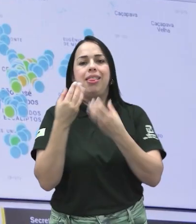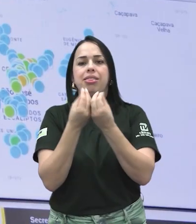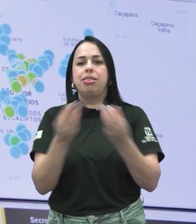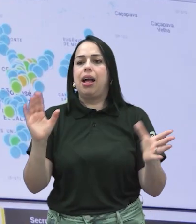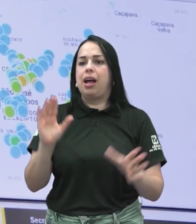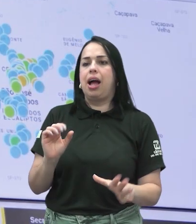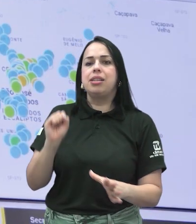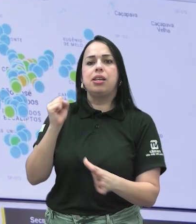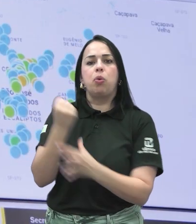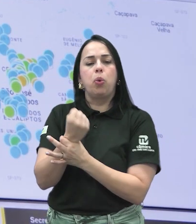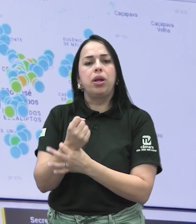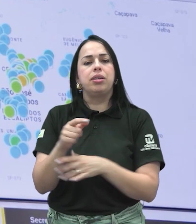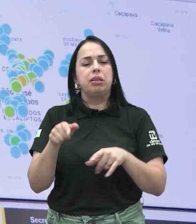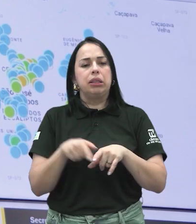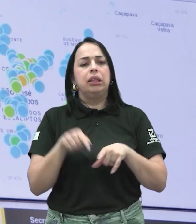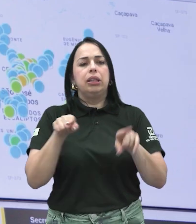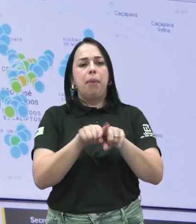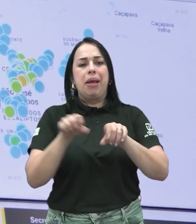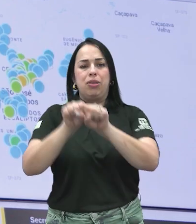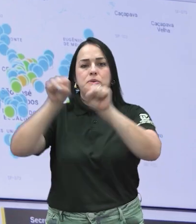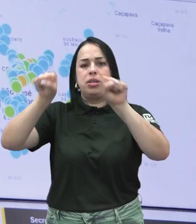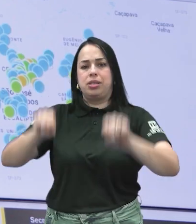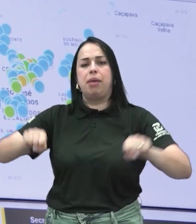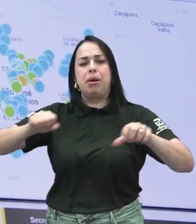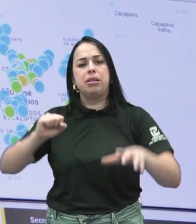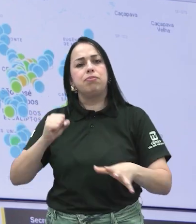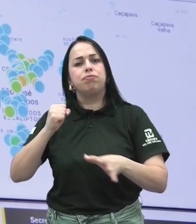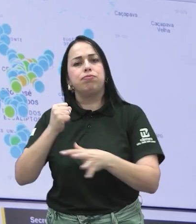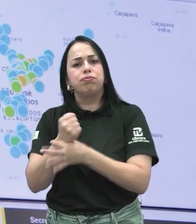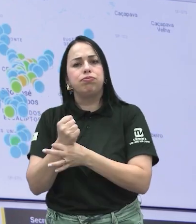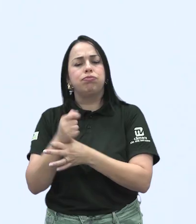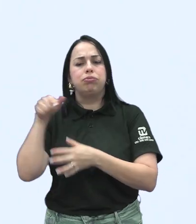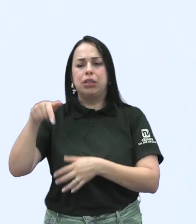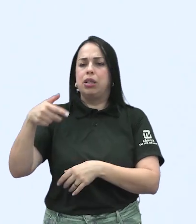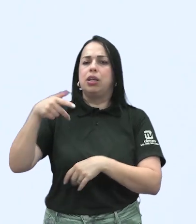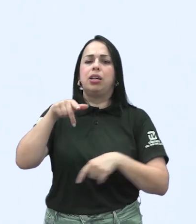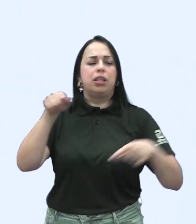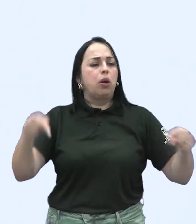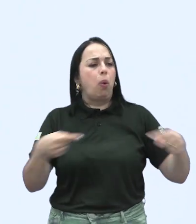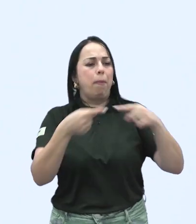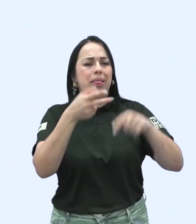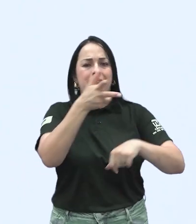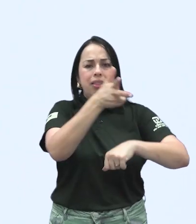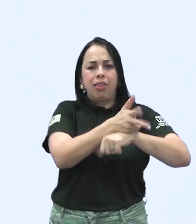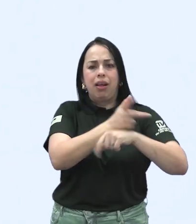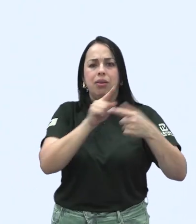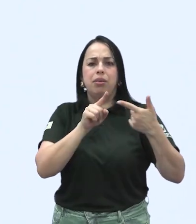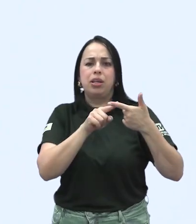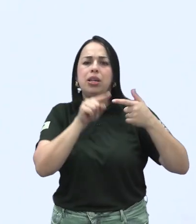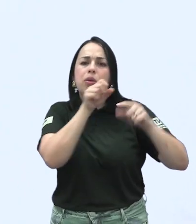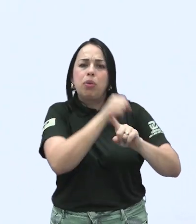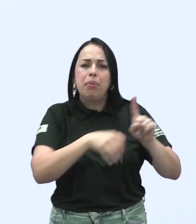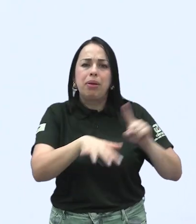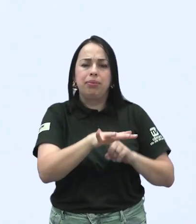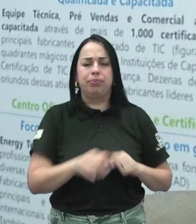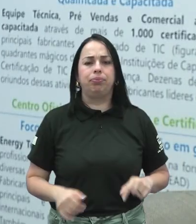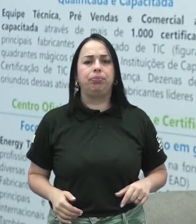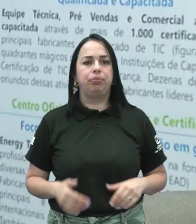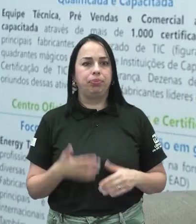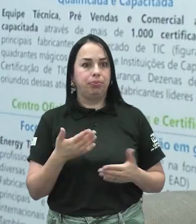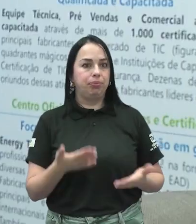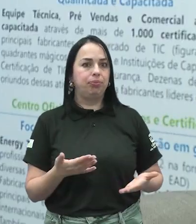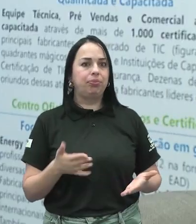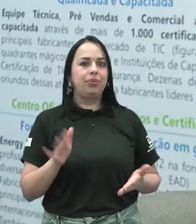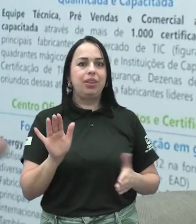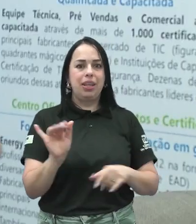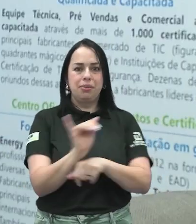garantir a segurança dos sistemas que alinham inovações tecnológicas com o desenvolvimento social e ambiental. Na